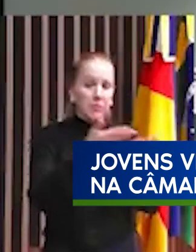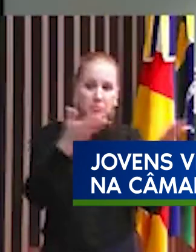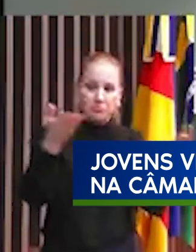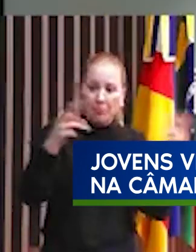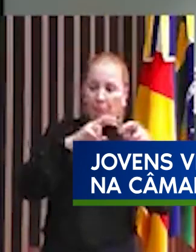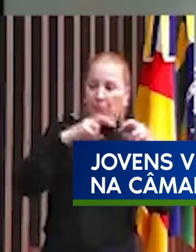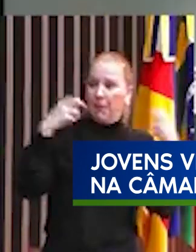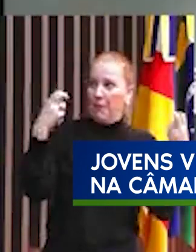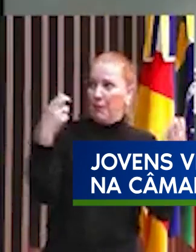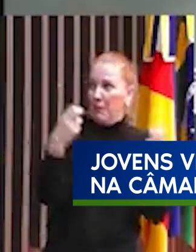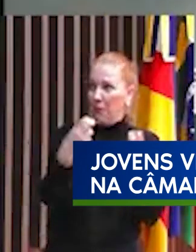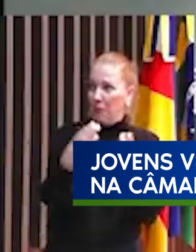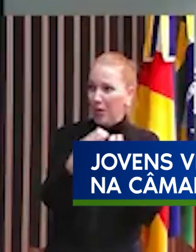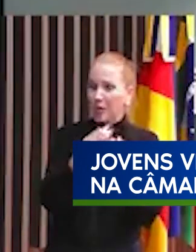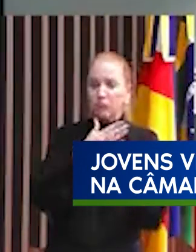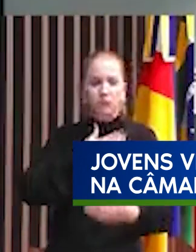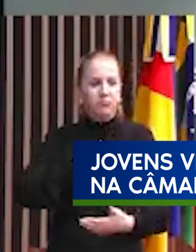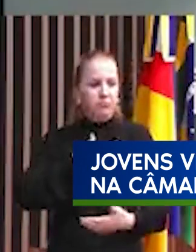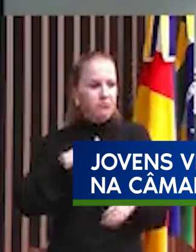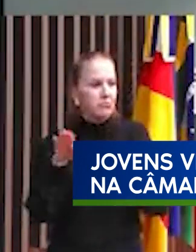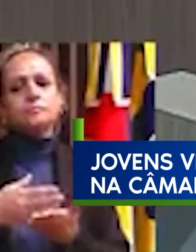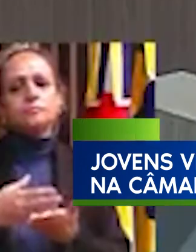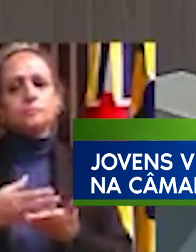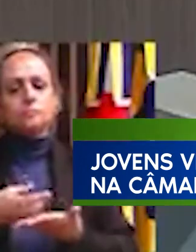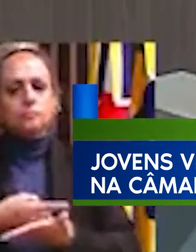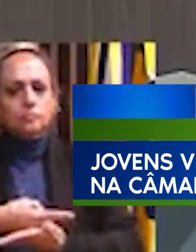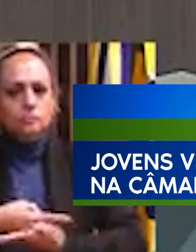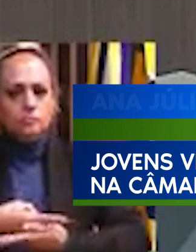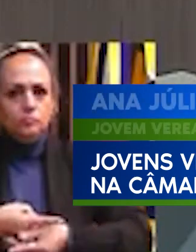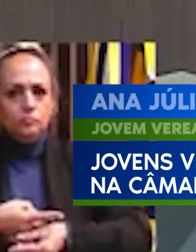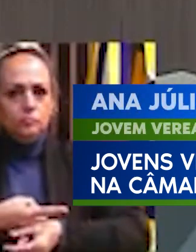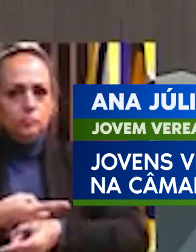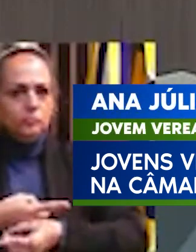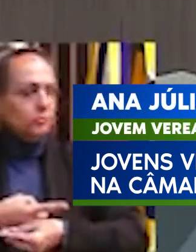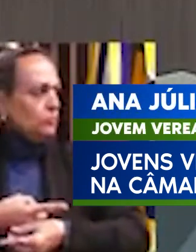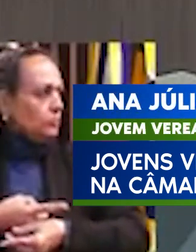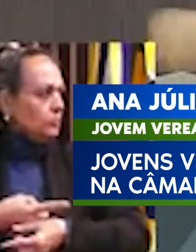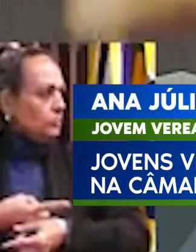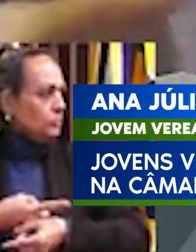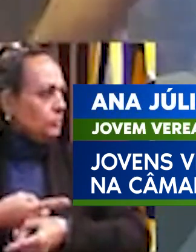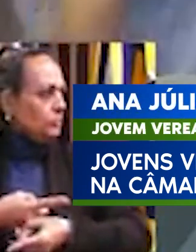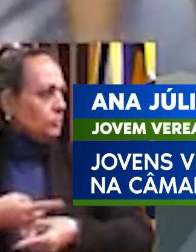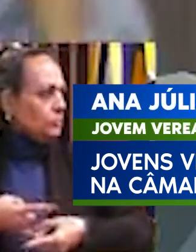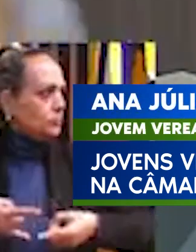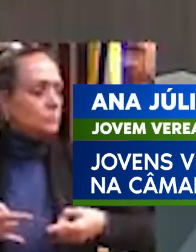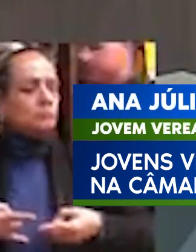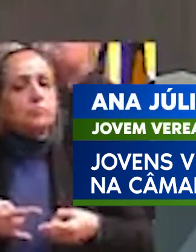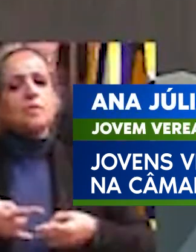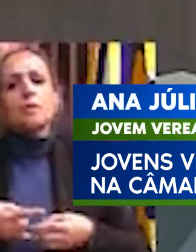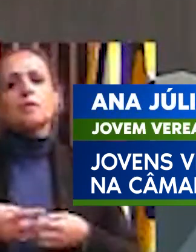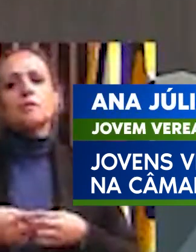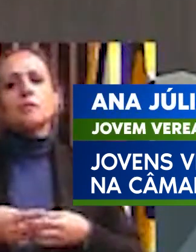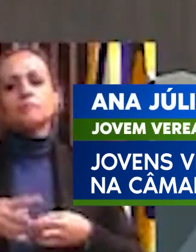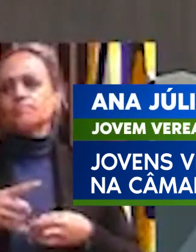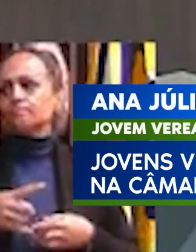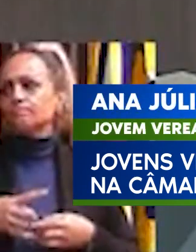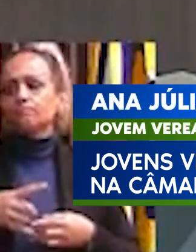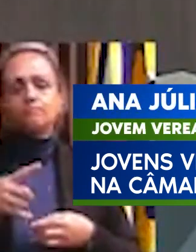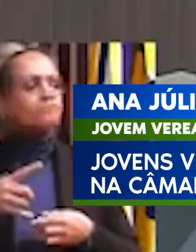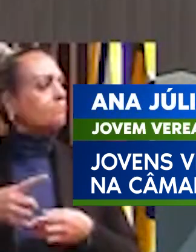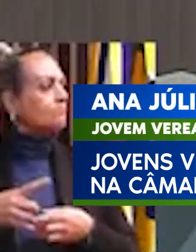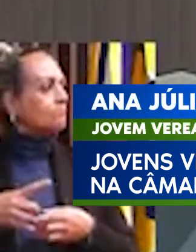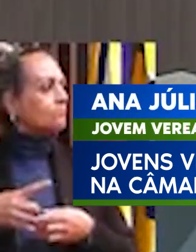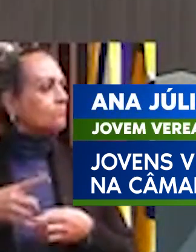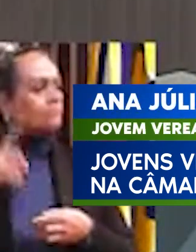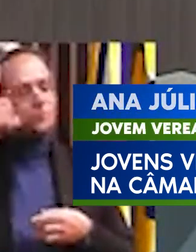regularmente matriculados no ensino fundamental pois essas estudantes em comprar os absorventes e deixam